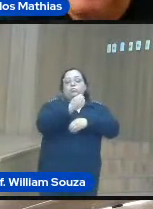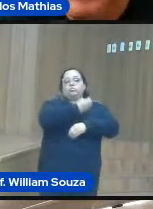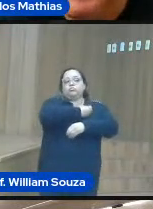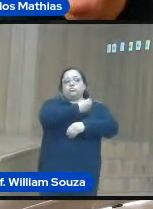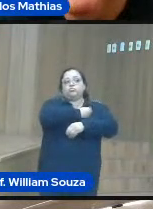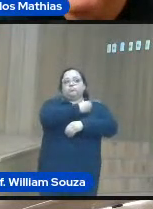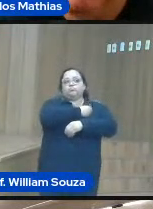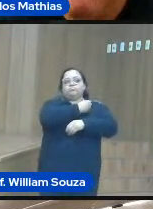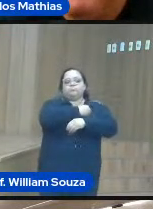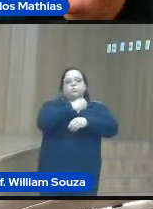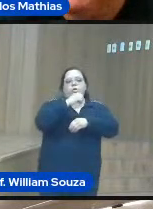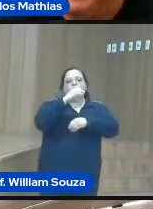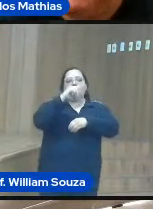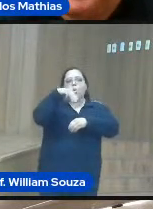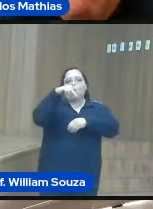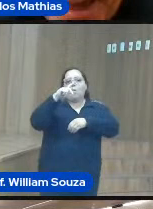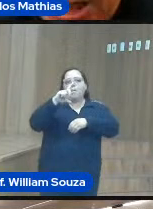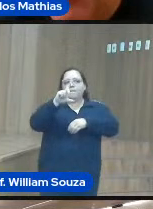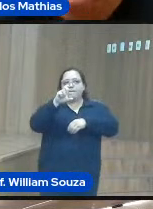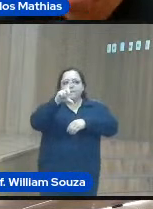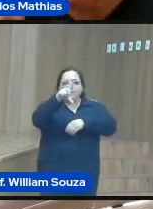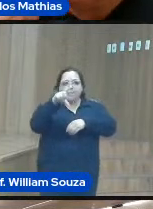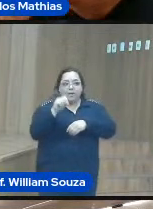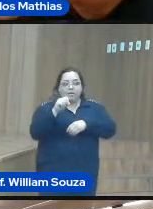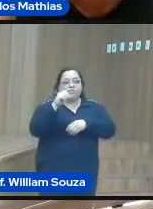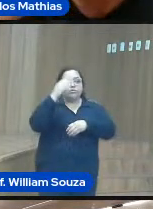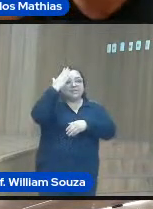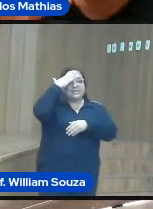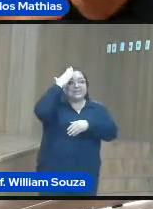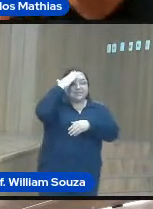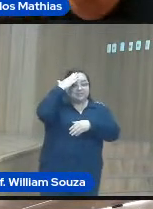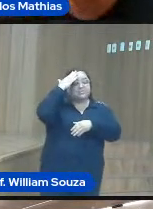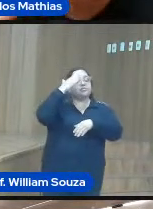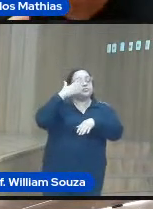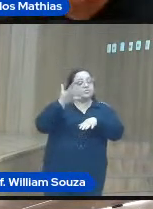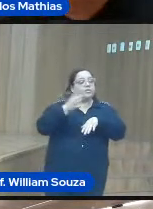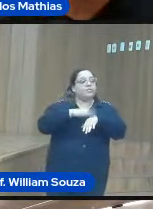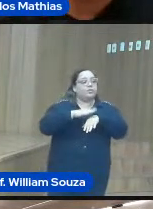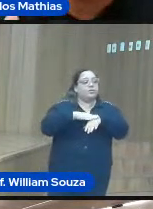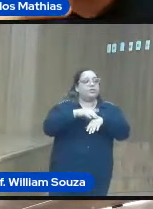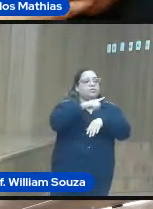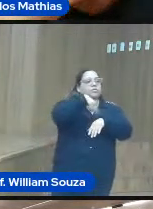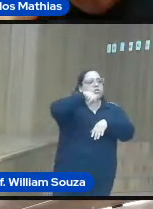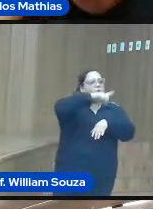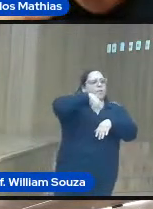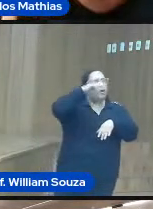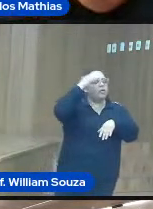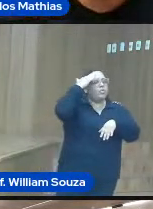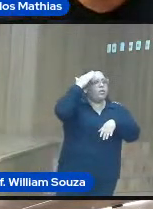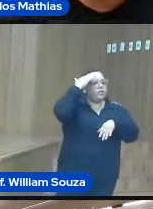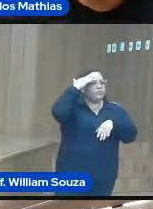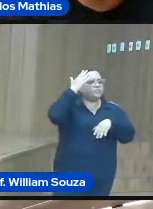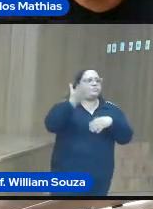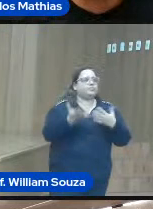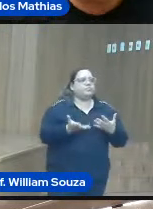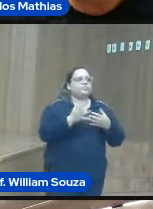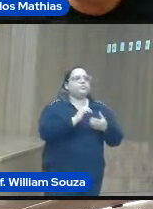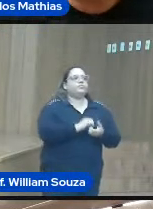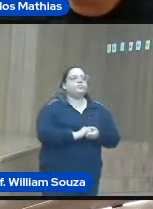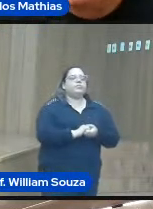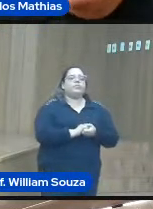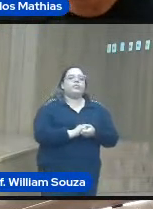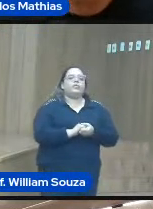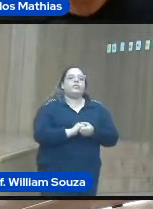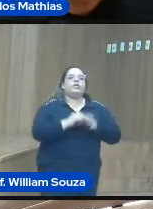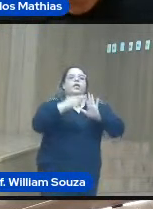também compreendidos na mesma ocasião. Isso é só para vocês terem uma ideia de que a regra